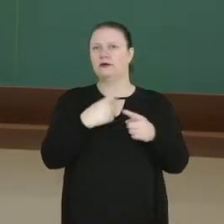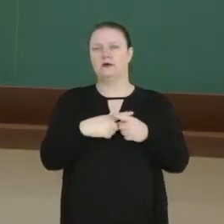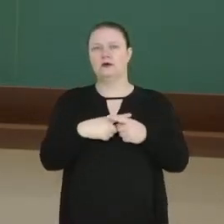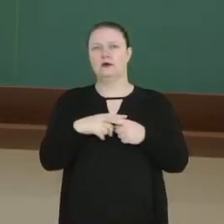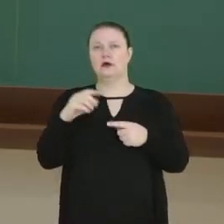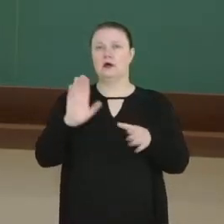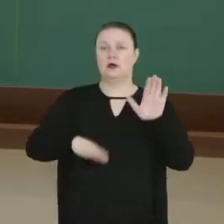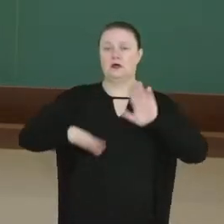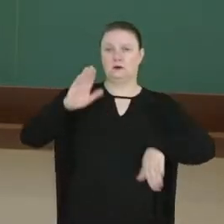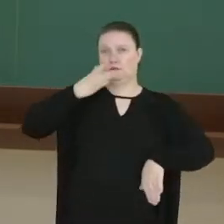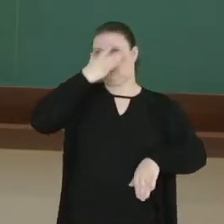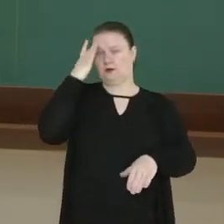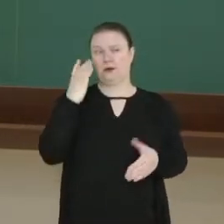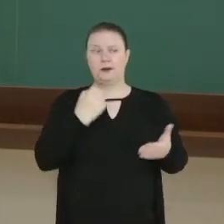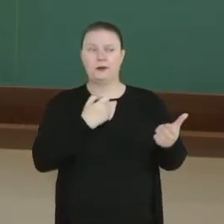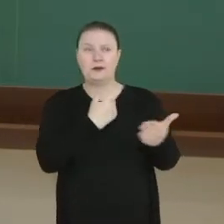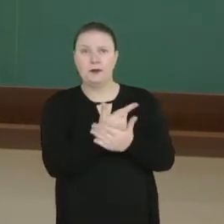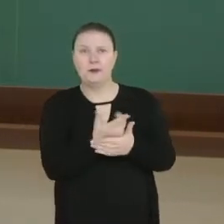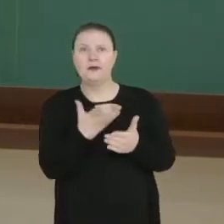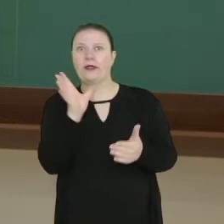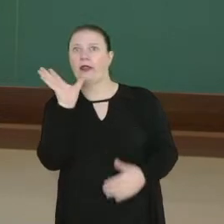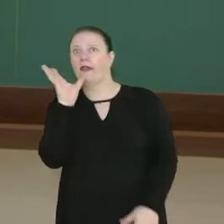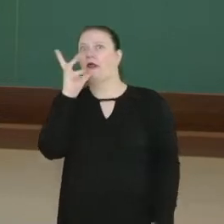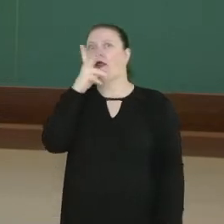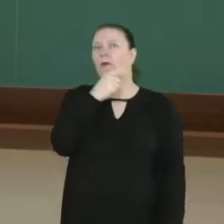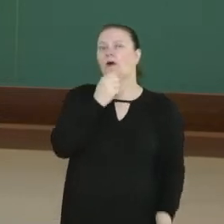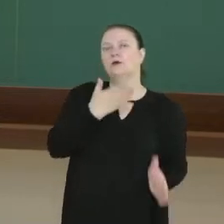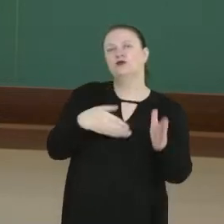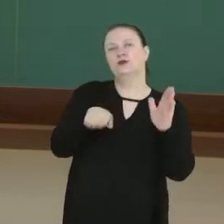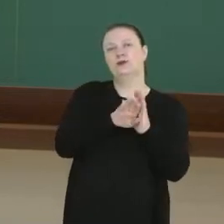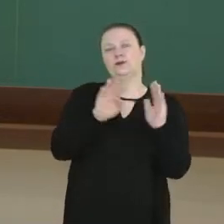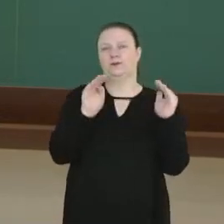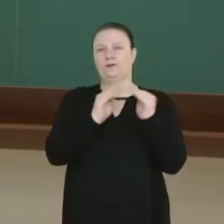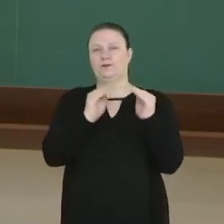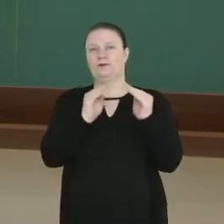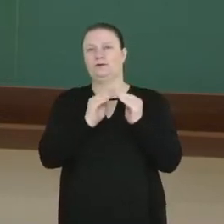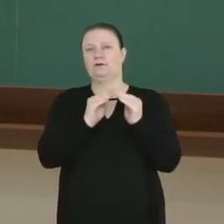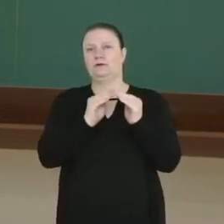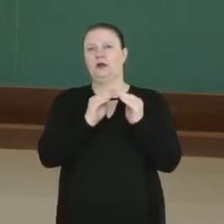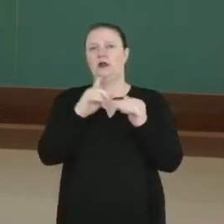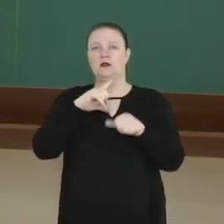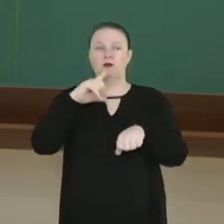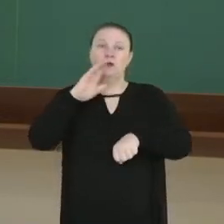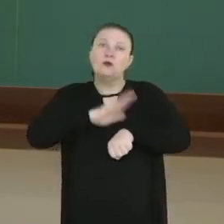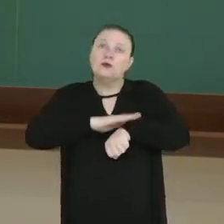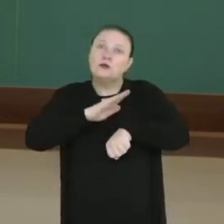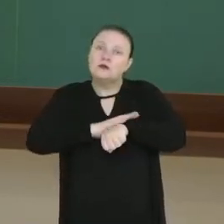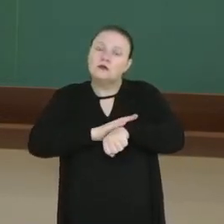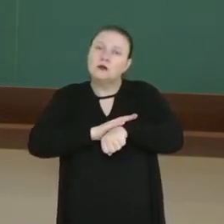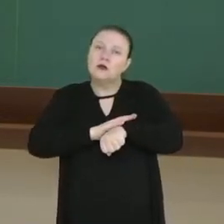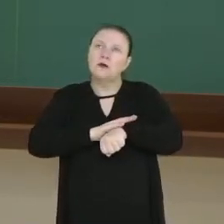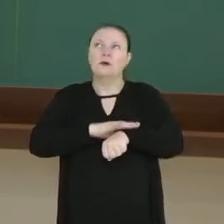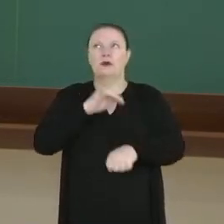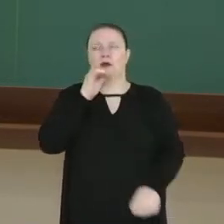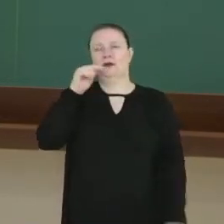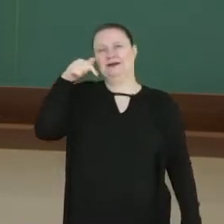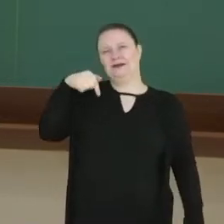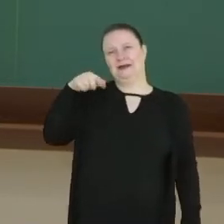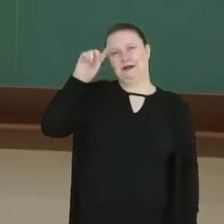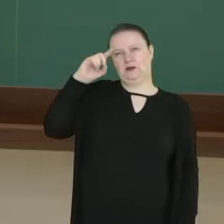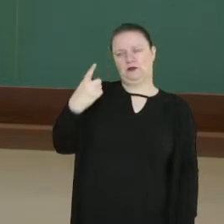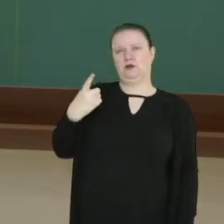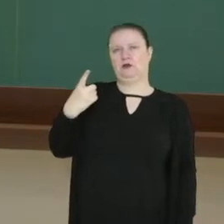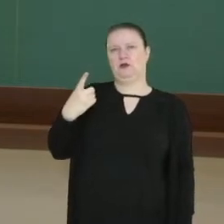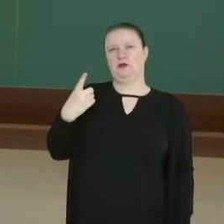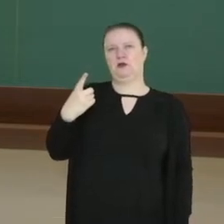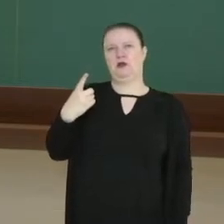pela internet e demora muito para chegar. E às vezes o prazo de entrega, por exemplo, é 7 dias. Quando vai ver,